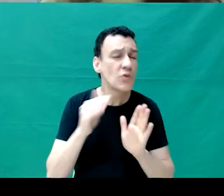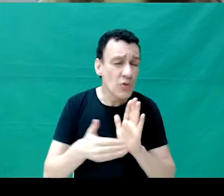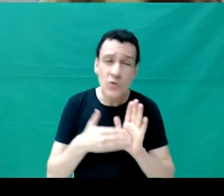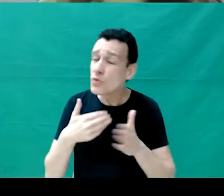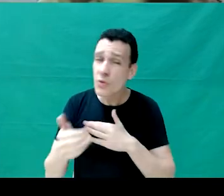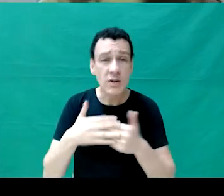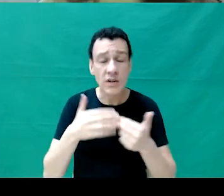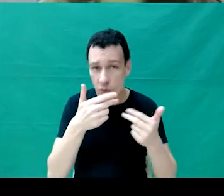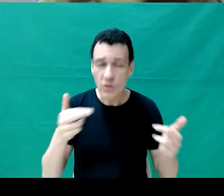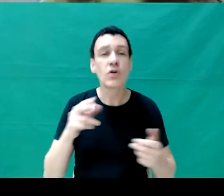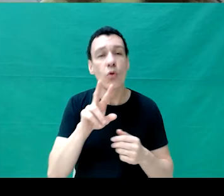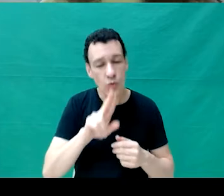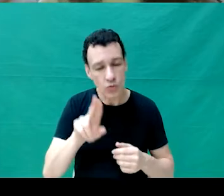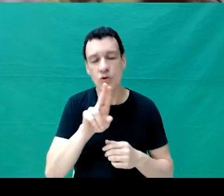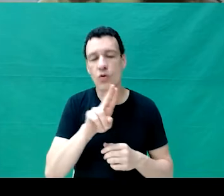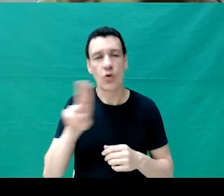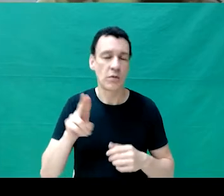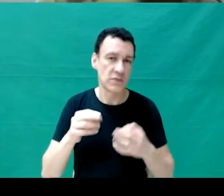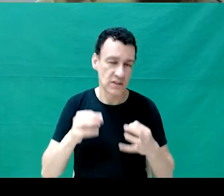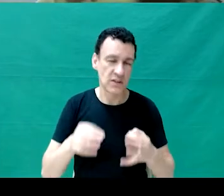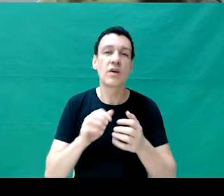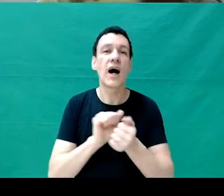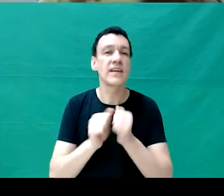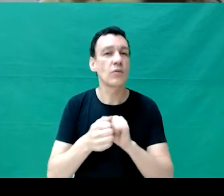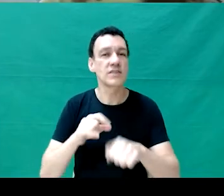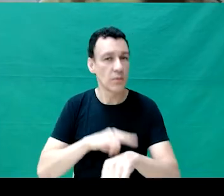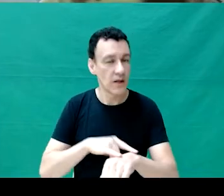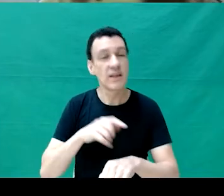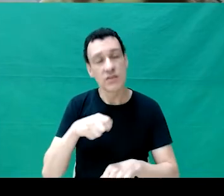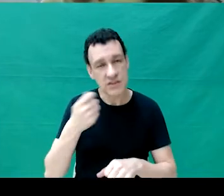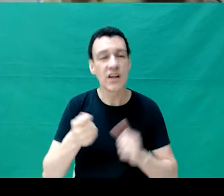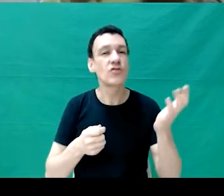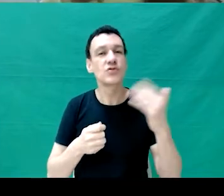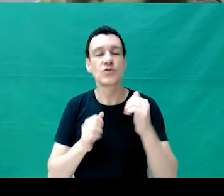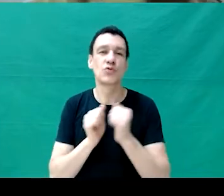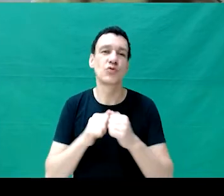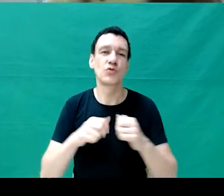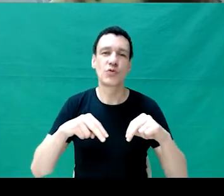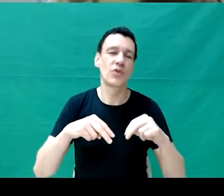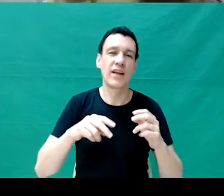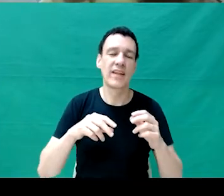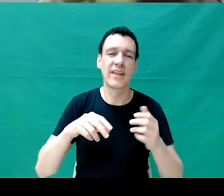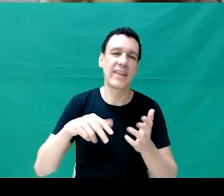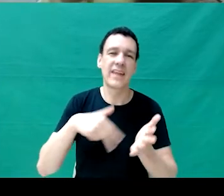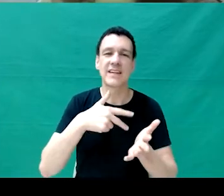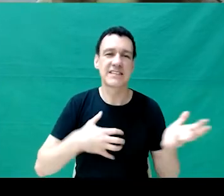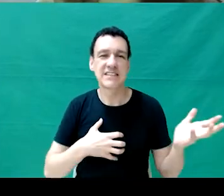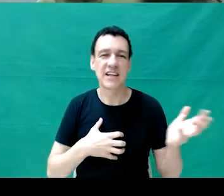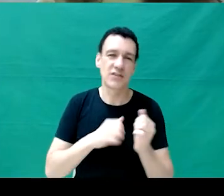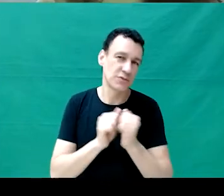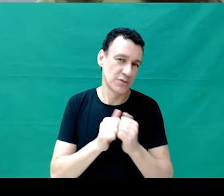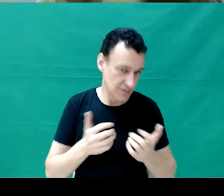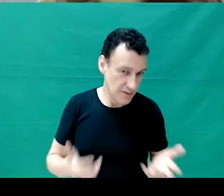empresa, é quando ela faz adequação de banheiros. Isso é o chamar para dançar. Fora isso, é só trazer para a empresa. Então,